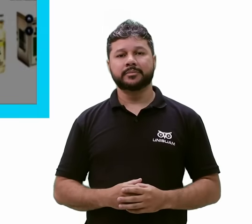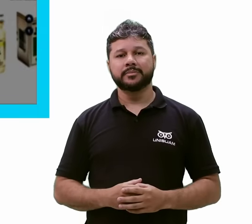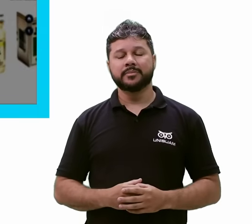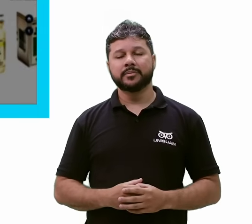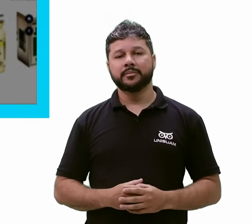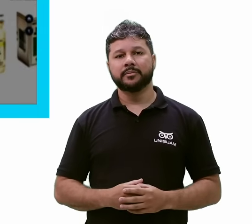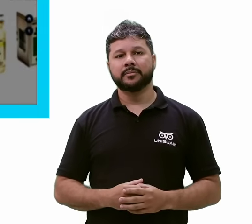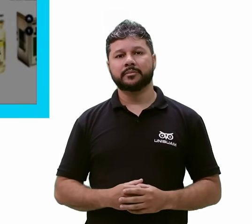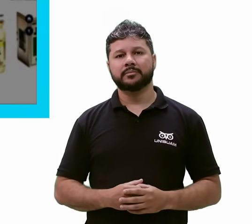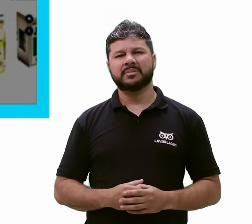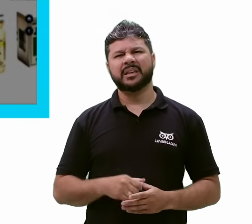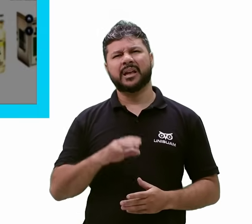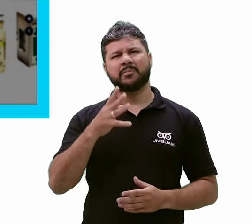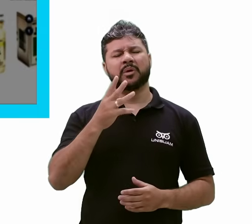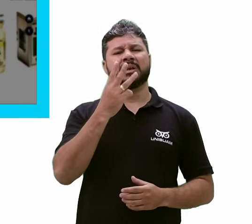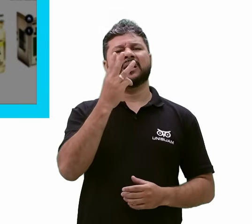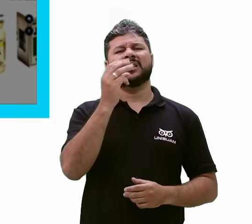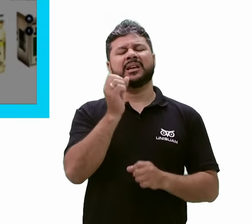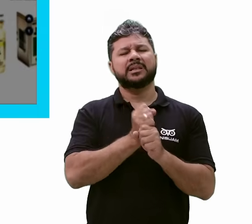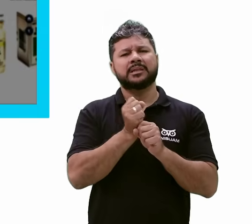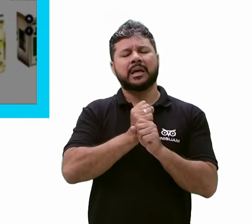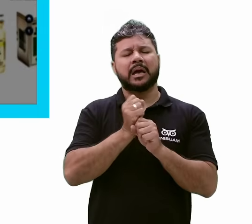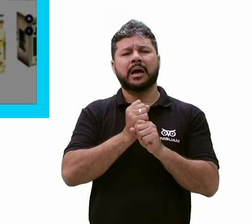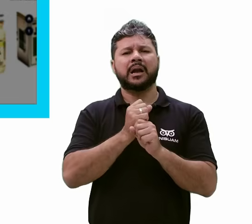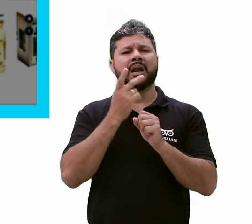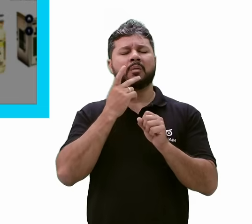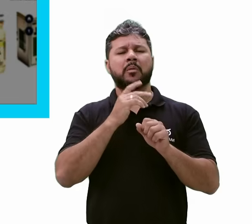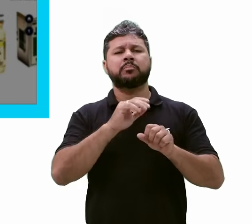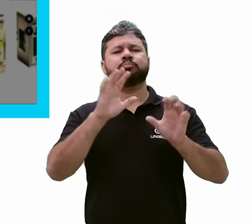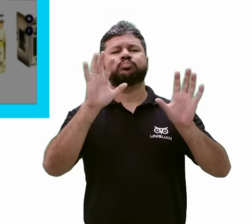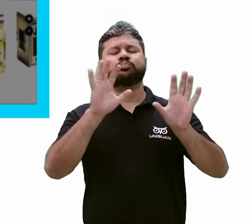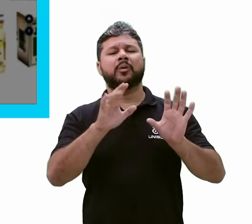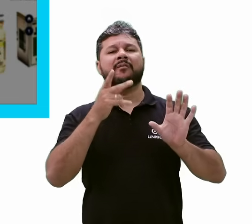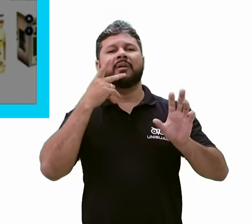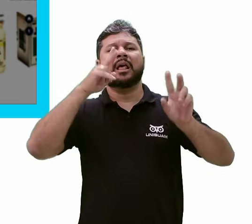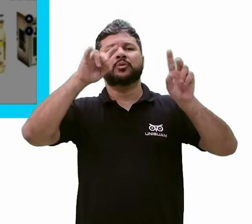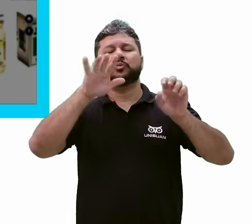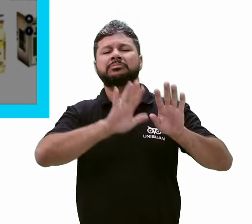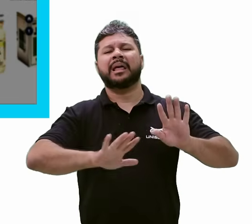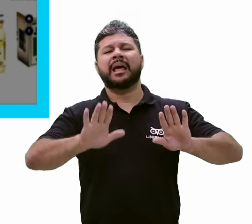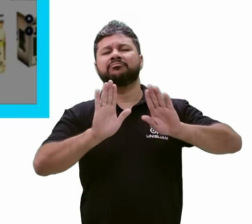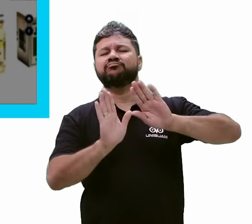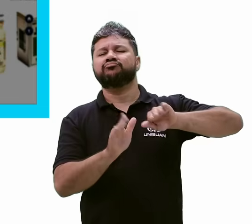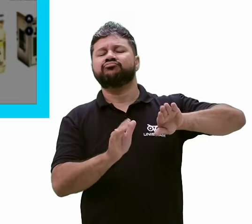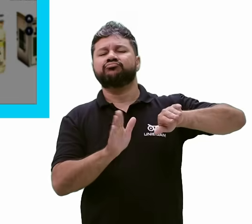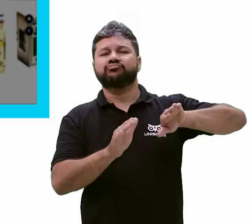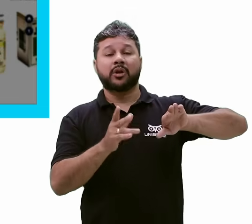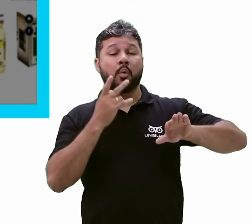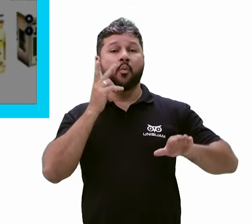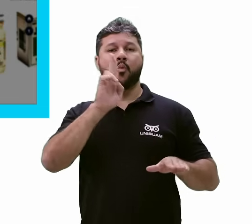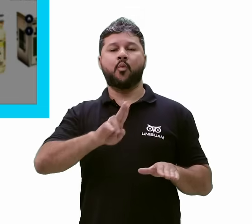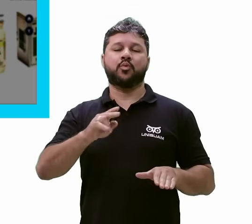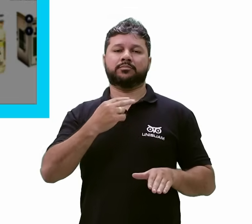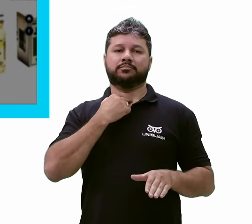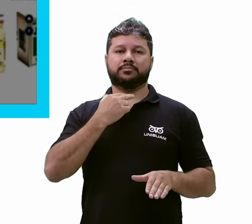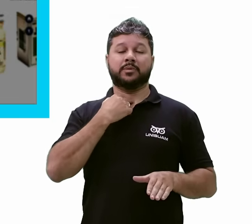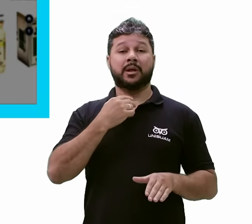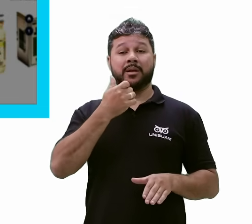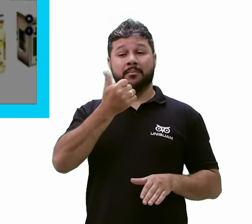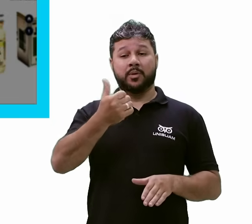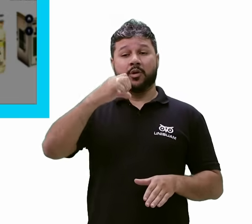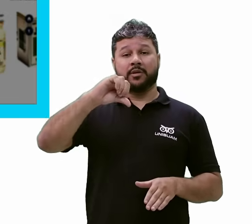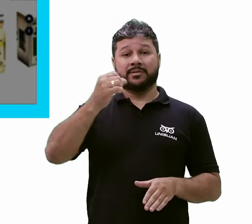E aí, a gente fica mais ou menos uns 30 anos disso muito obscuro, né? Ninguém falando mais sobre isso, não podendo utilizar. Até